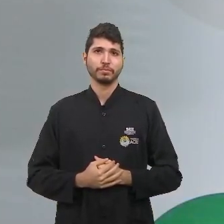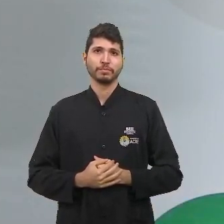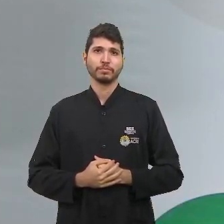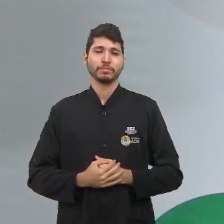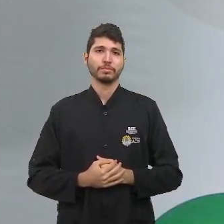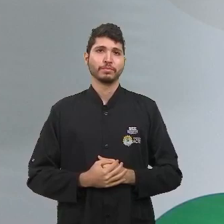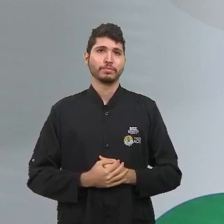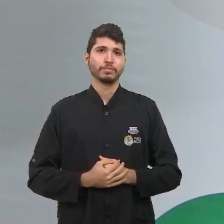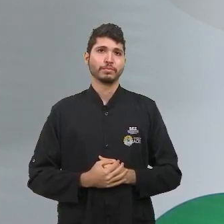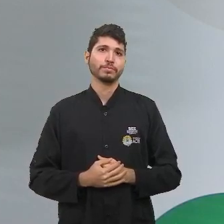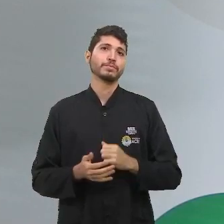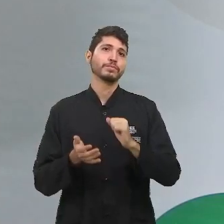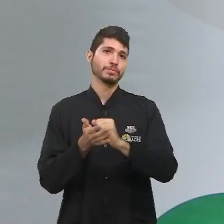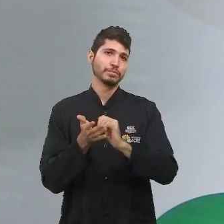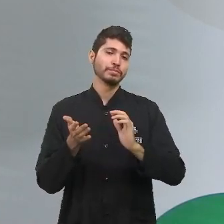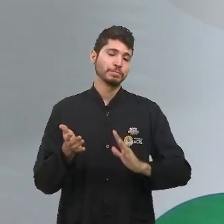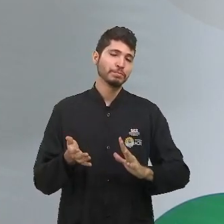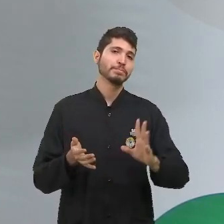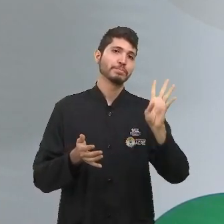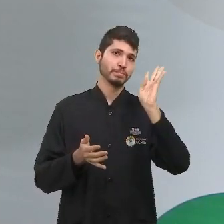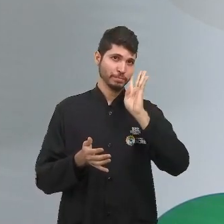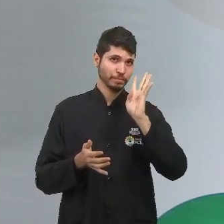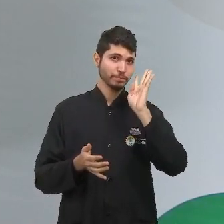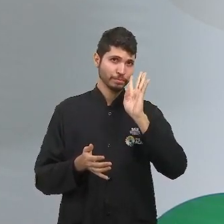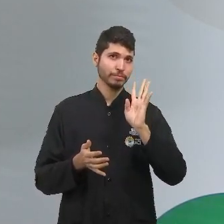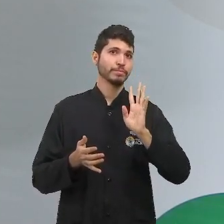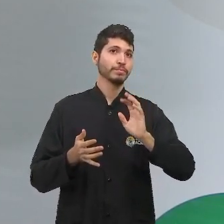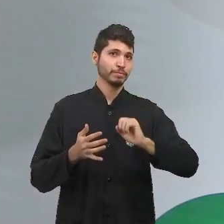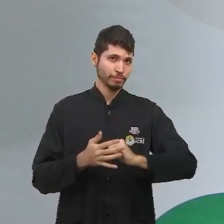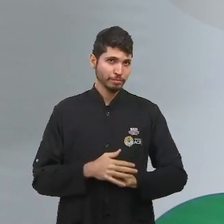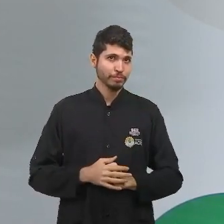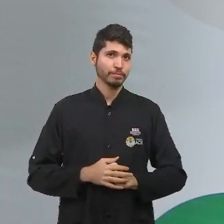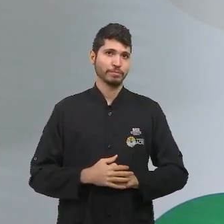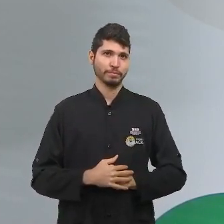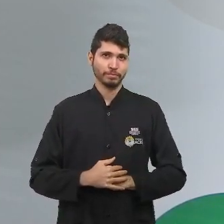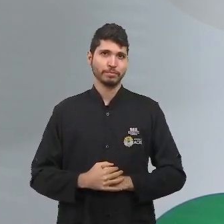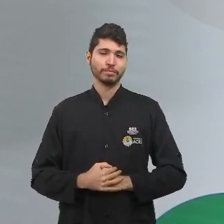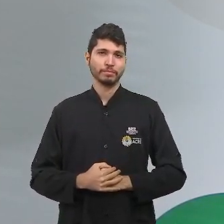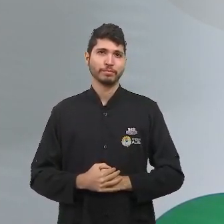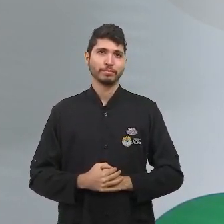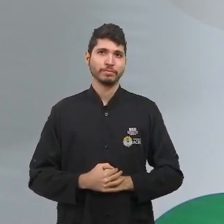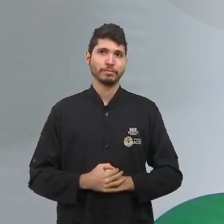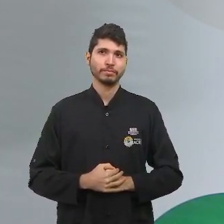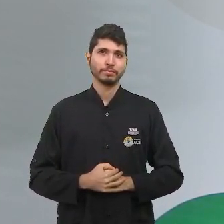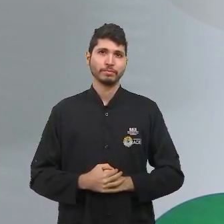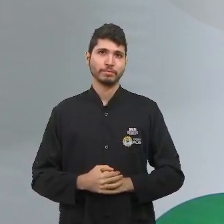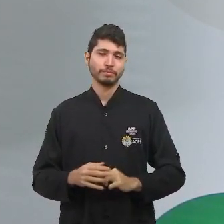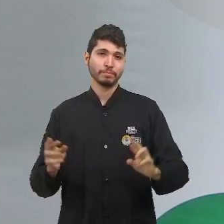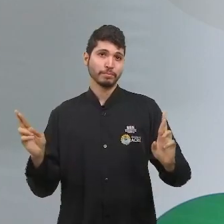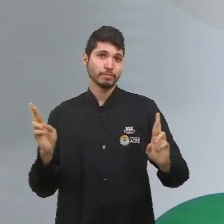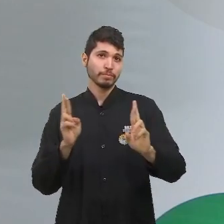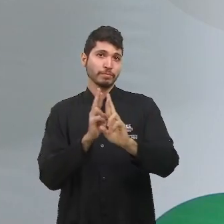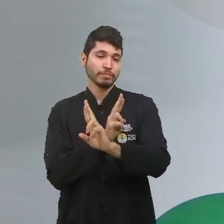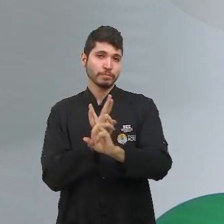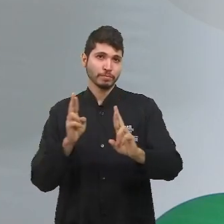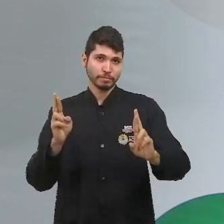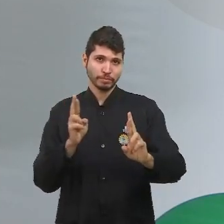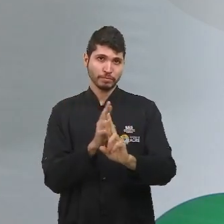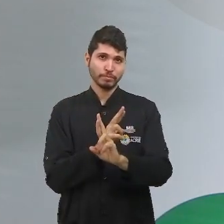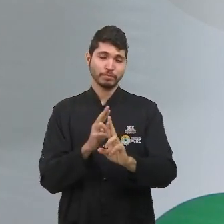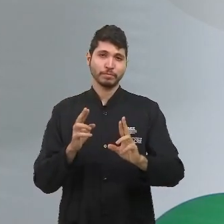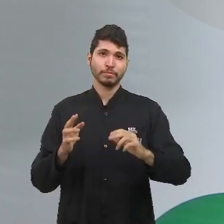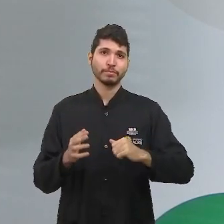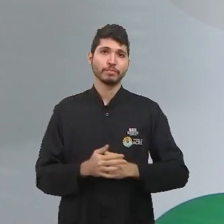É um exercício bem interessante isso, não é? E uma relação que eu não tinha colocado